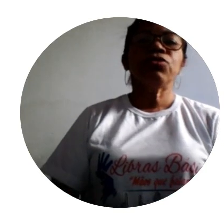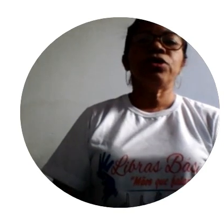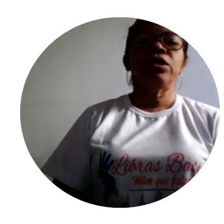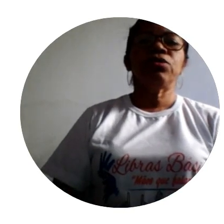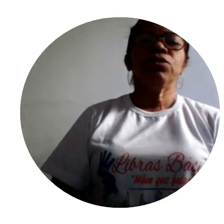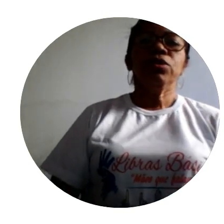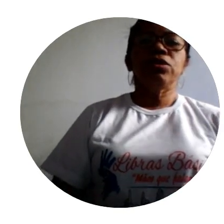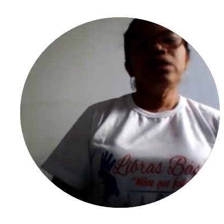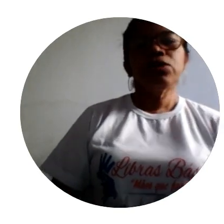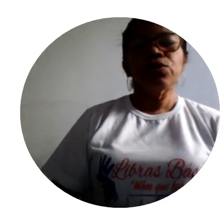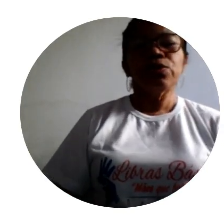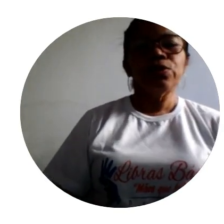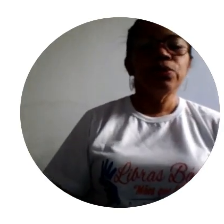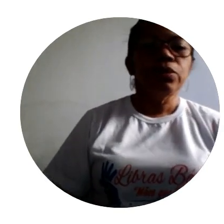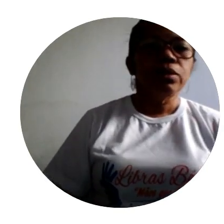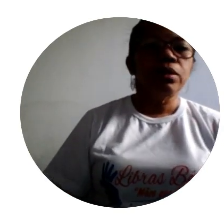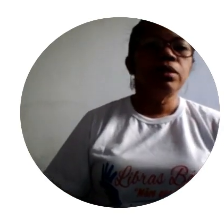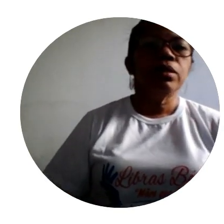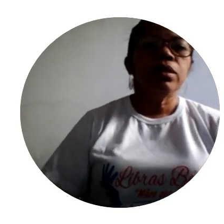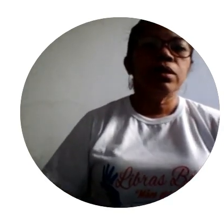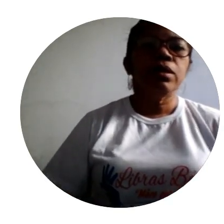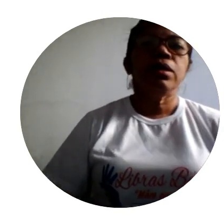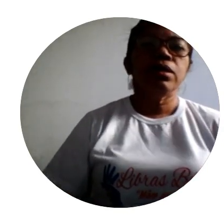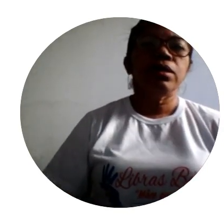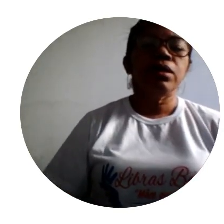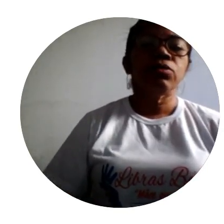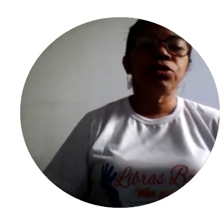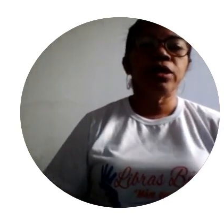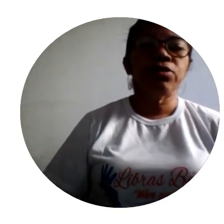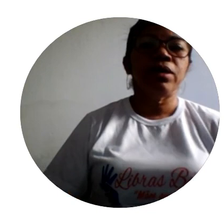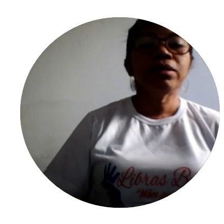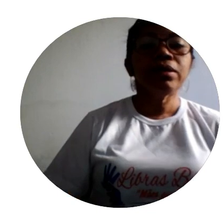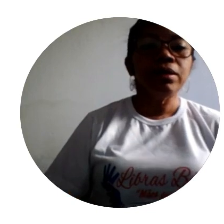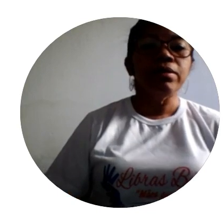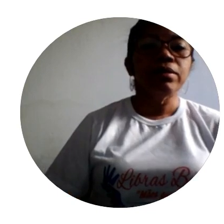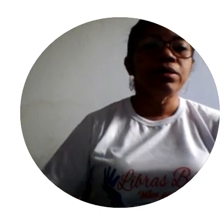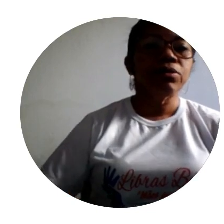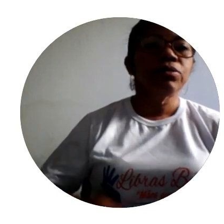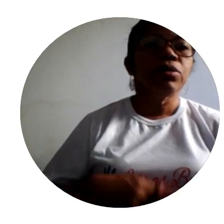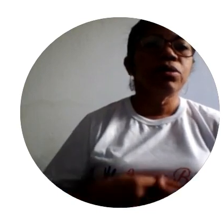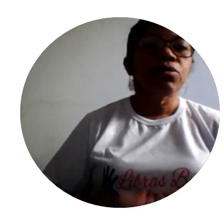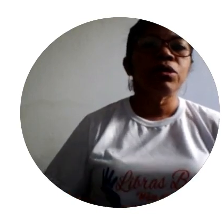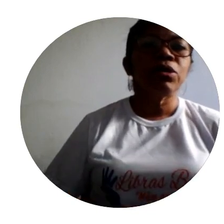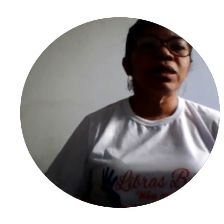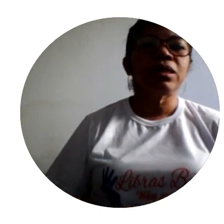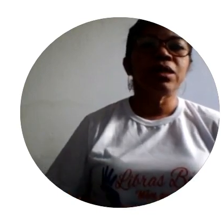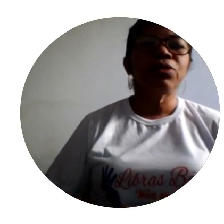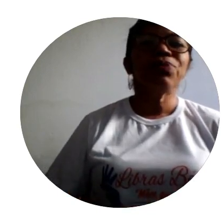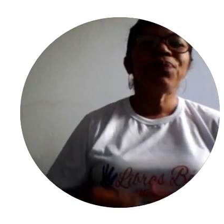e seu direito de ser surdo, né? Que é um direito que ele tem. Então,